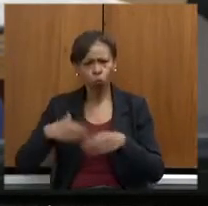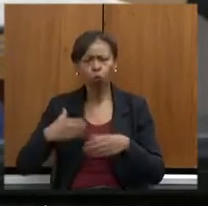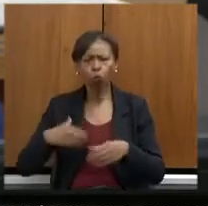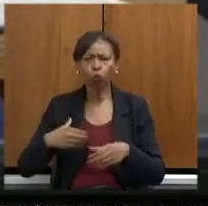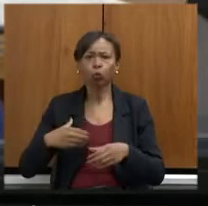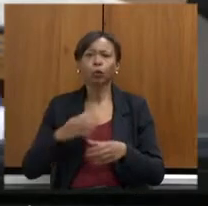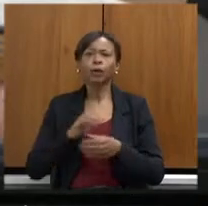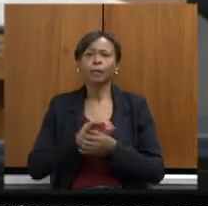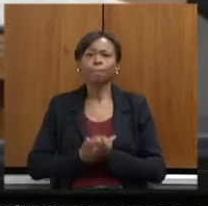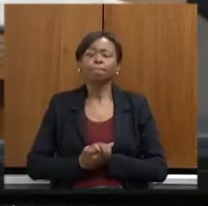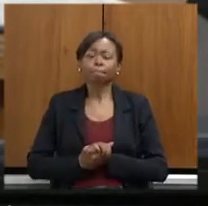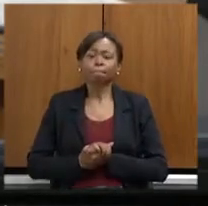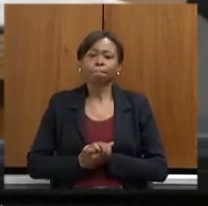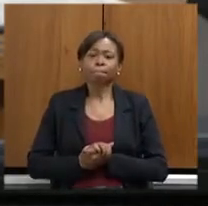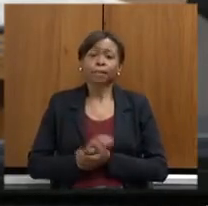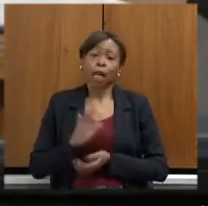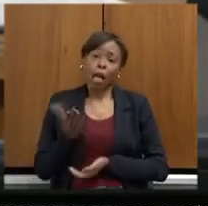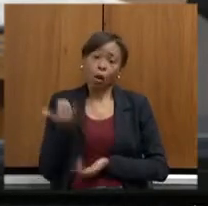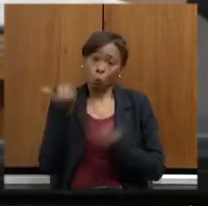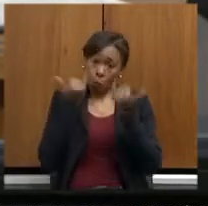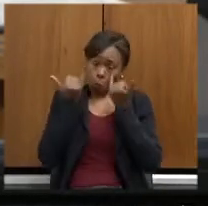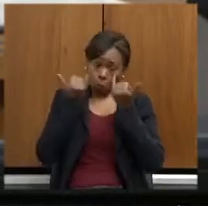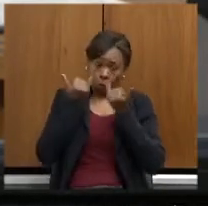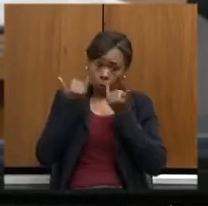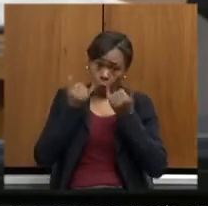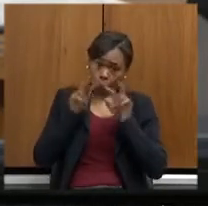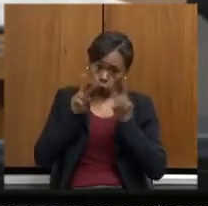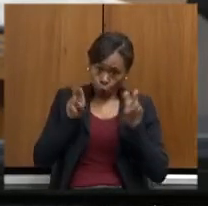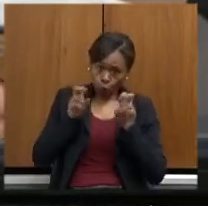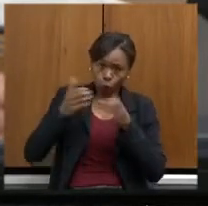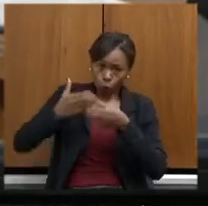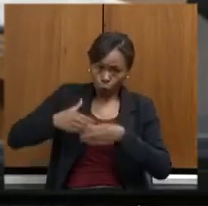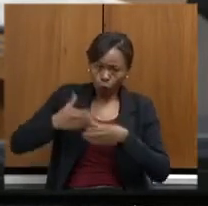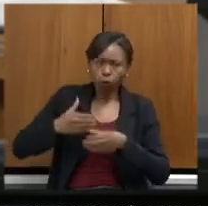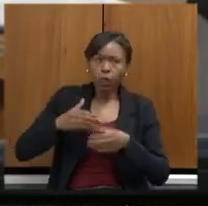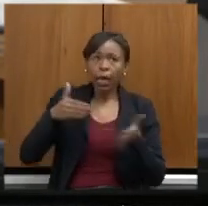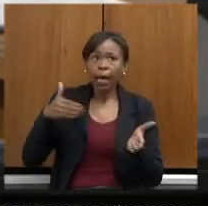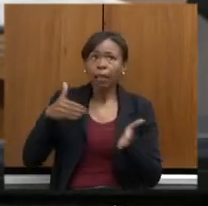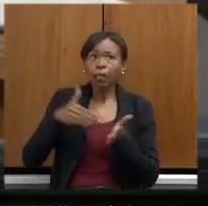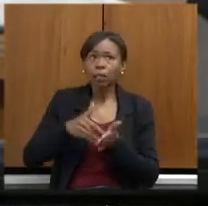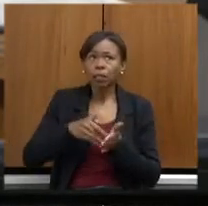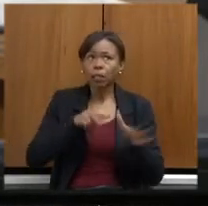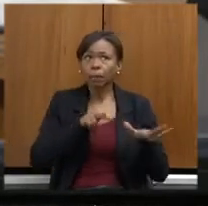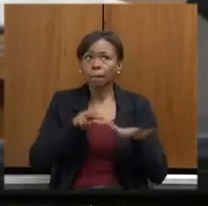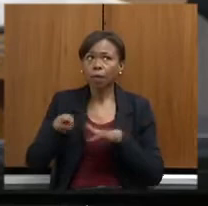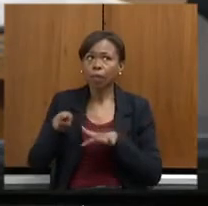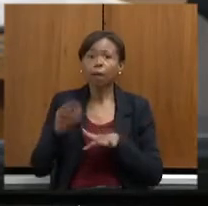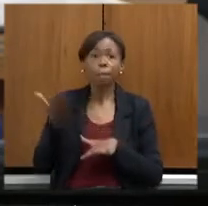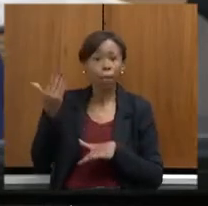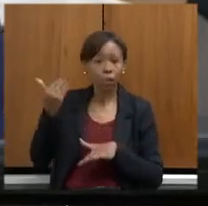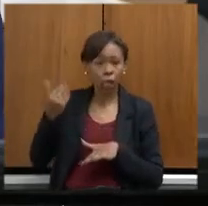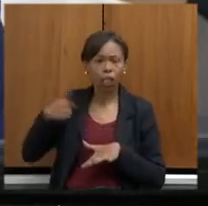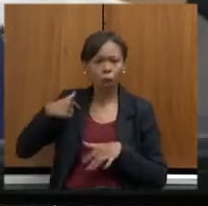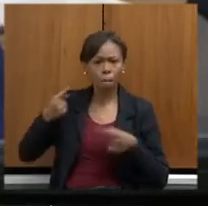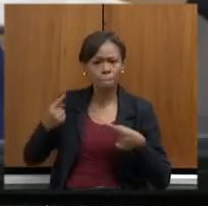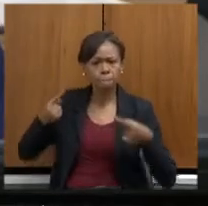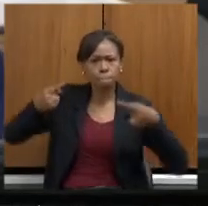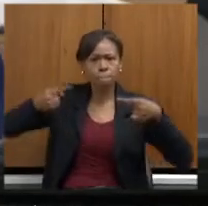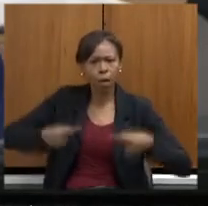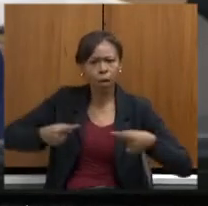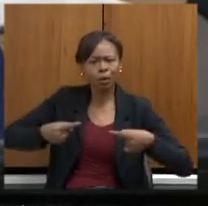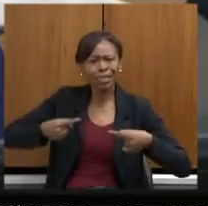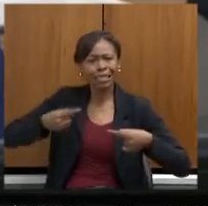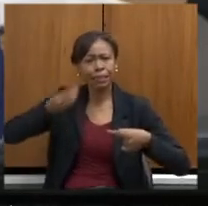bom informação que eu tenho do concurso é o seguinte até semana passada eu entrei no embate para poder tentar